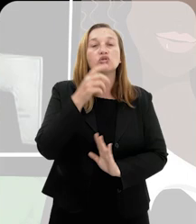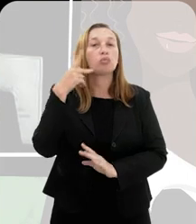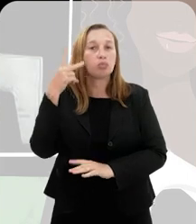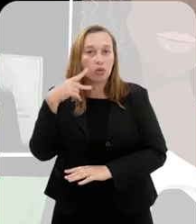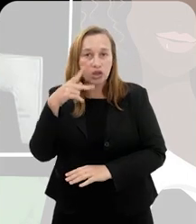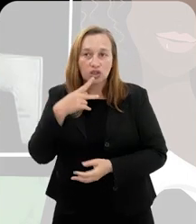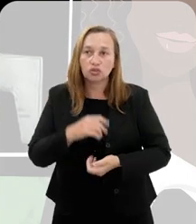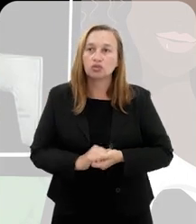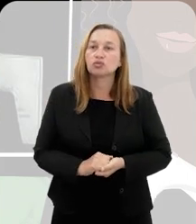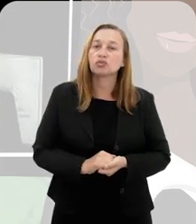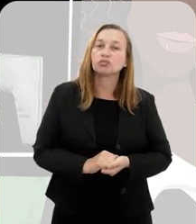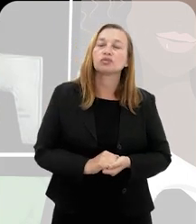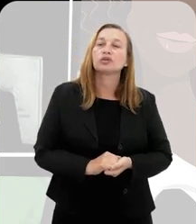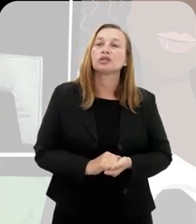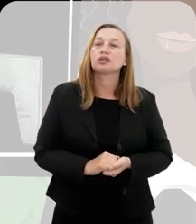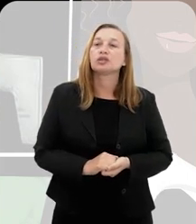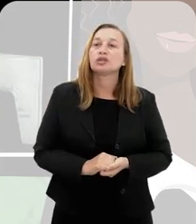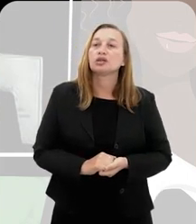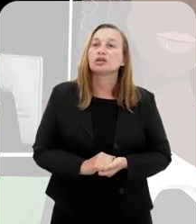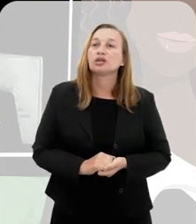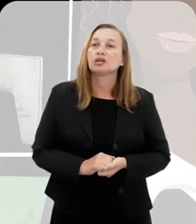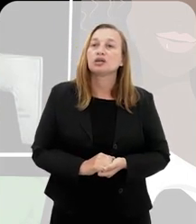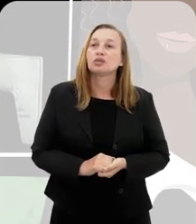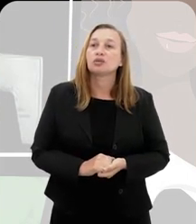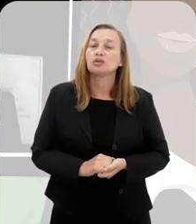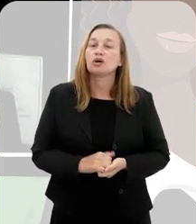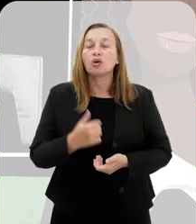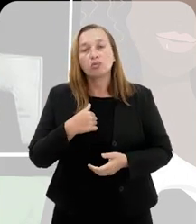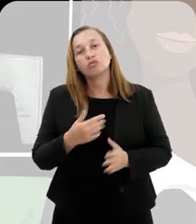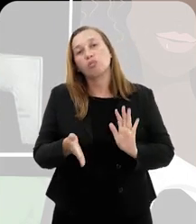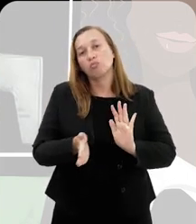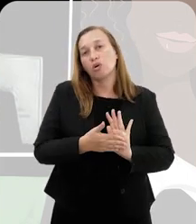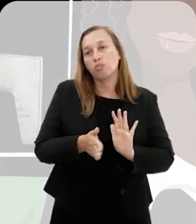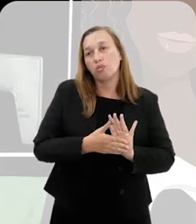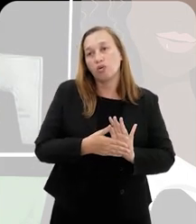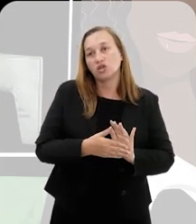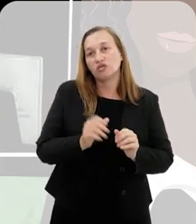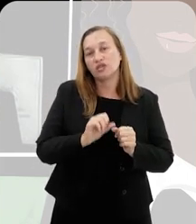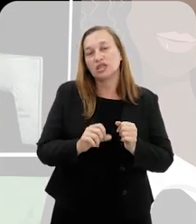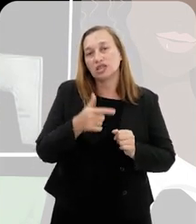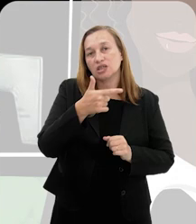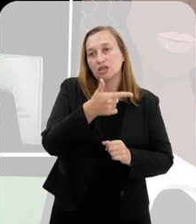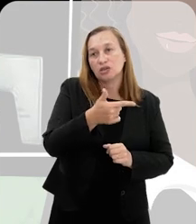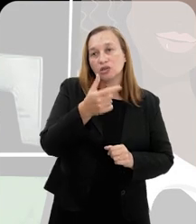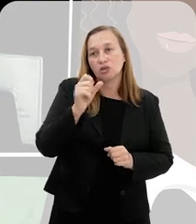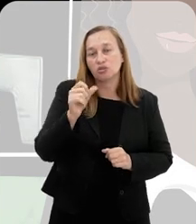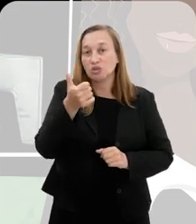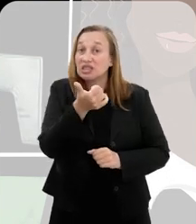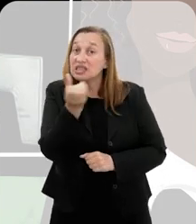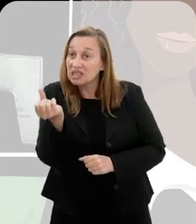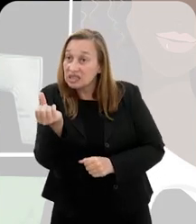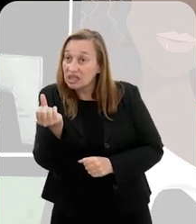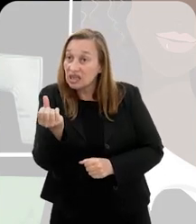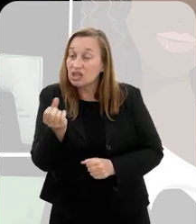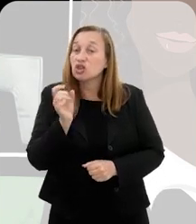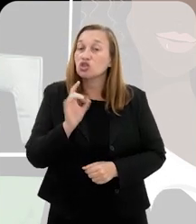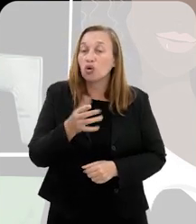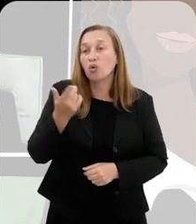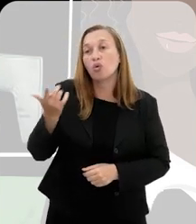de crimes políticos. E aí, quando eu fiz essa proposta, foi em